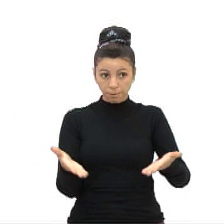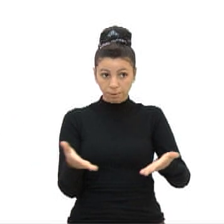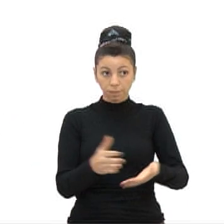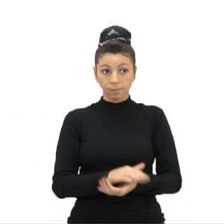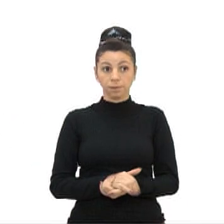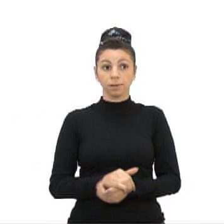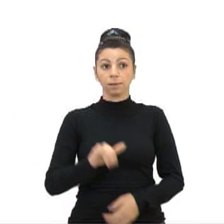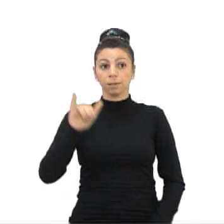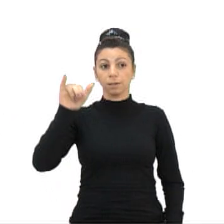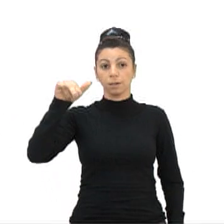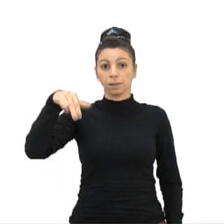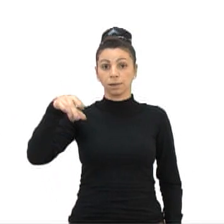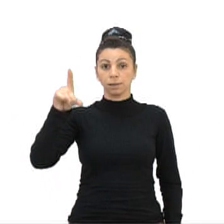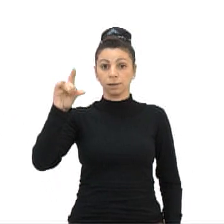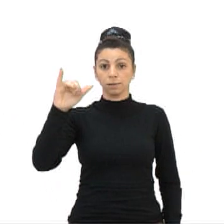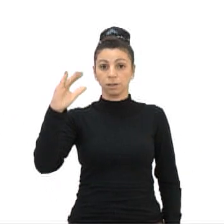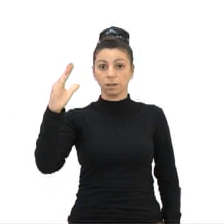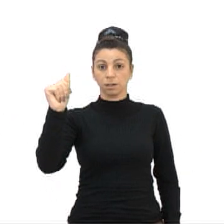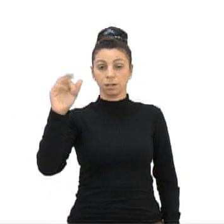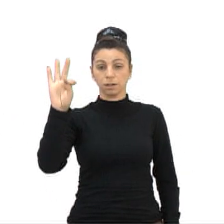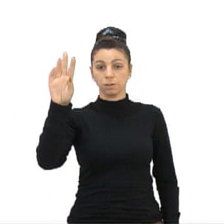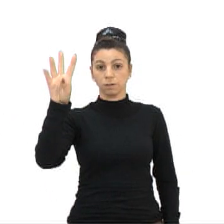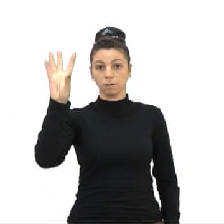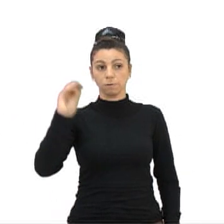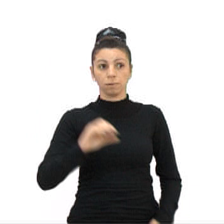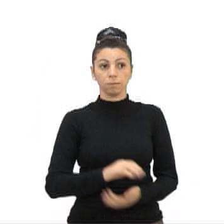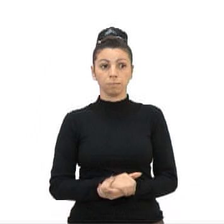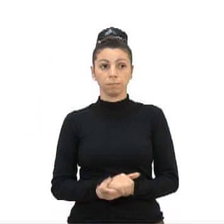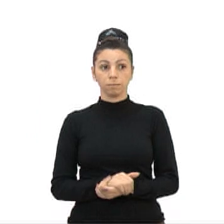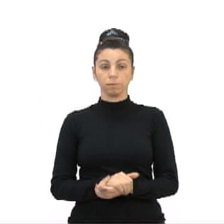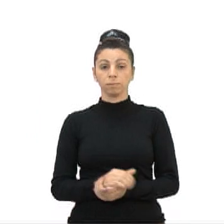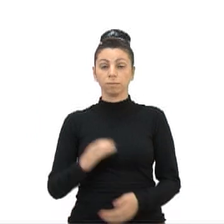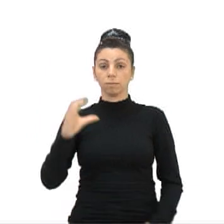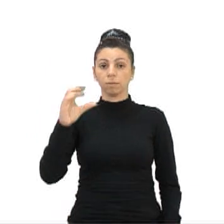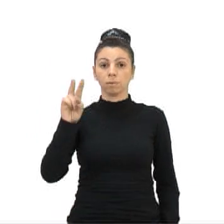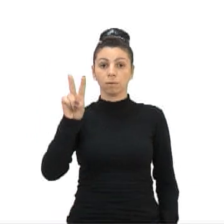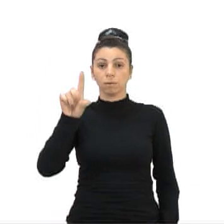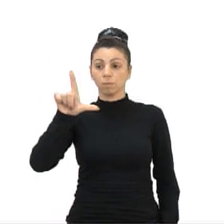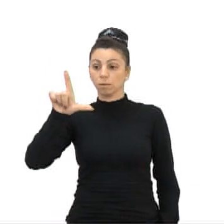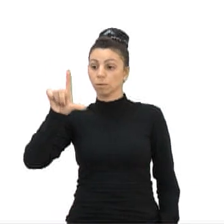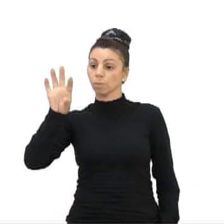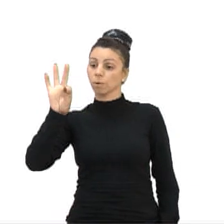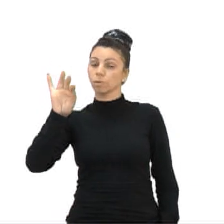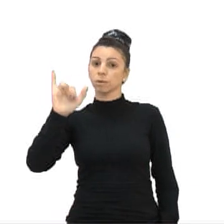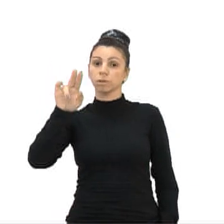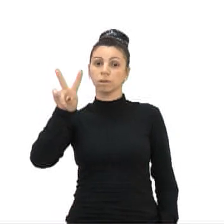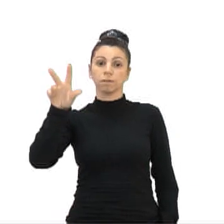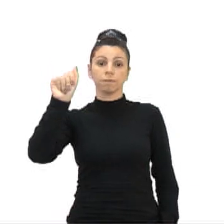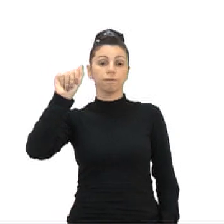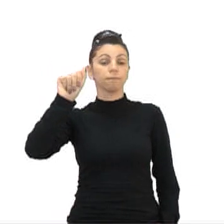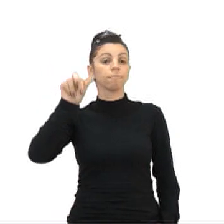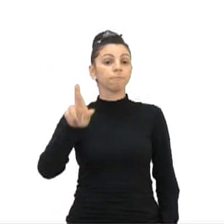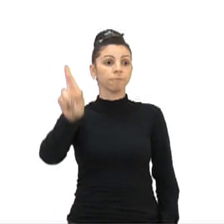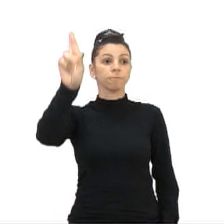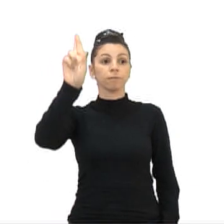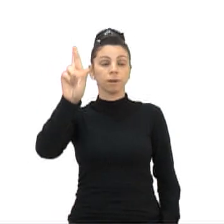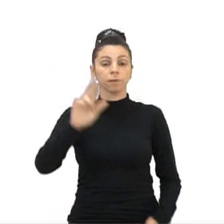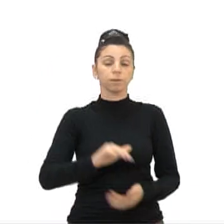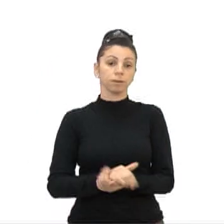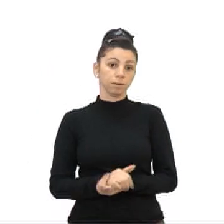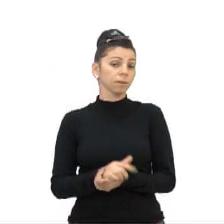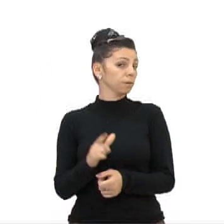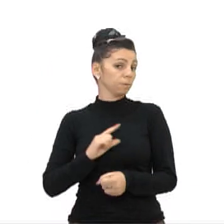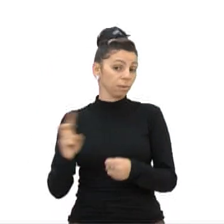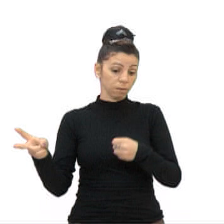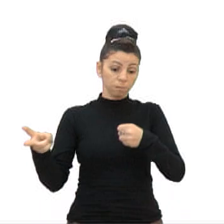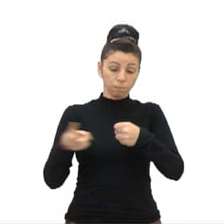né? E também cultivar na palavra e cultivo ali. Cultivo é uma flexão na primeira pessoa também do verbo